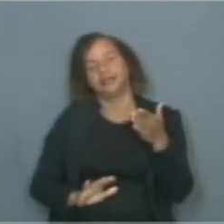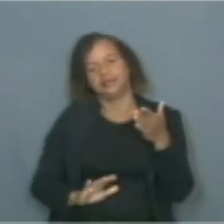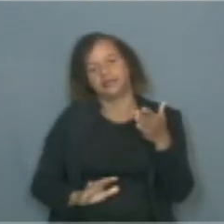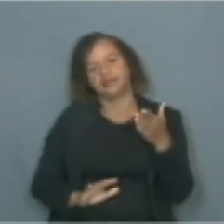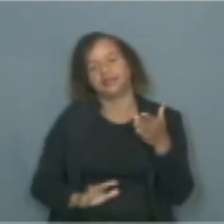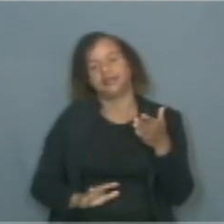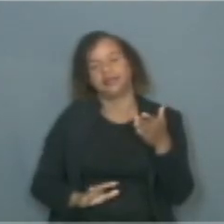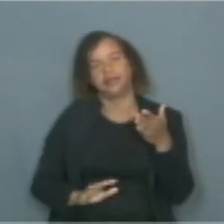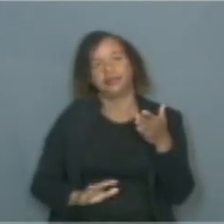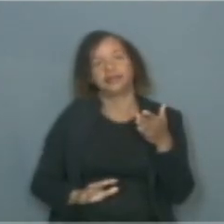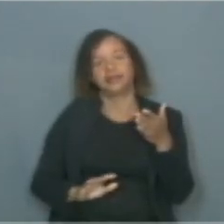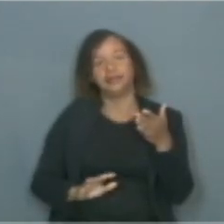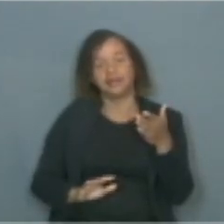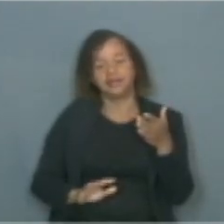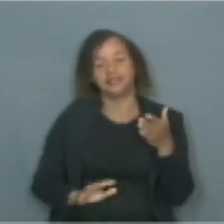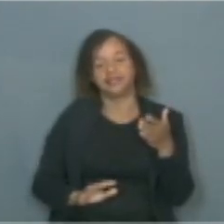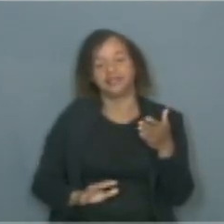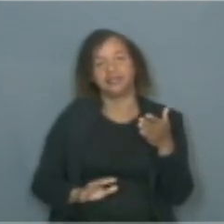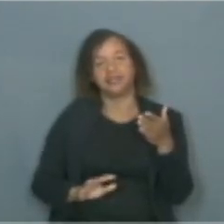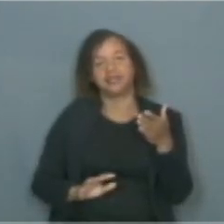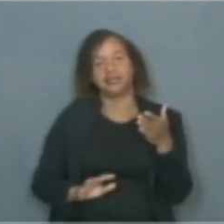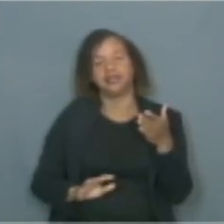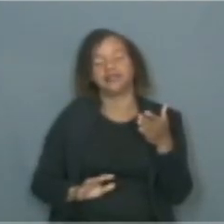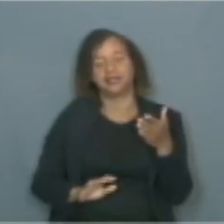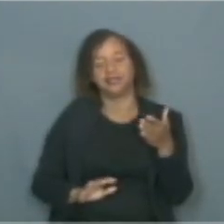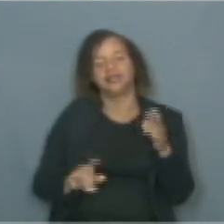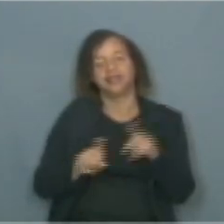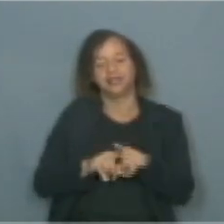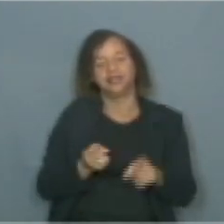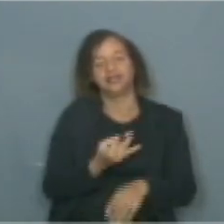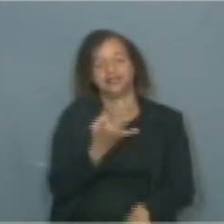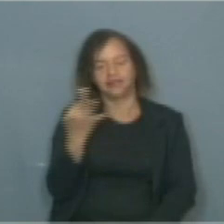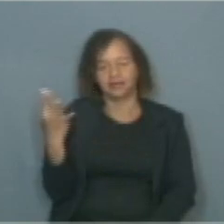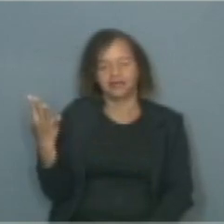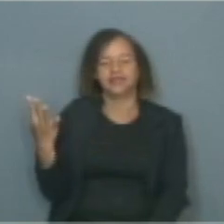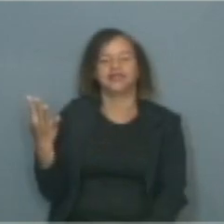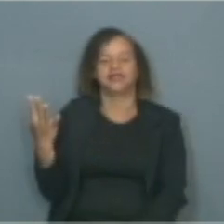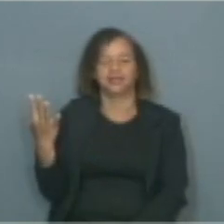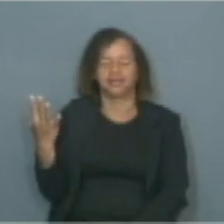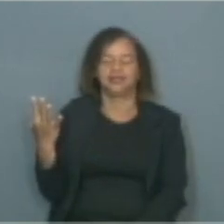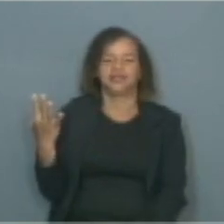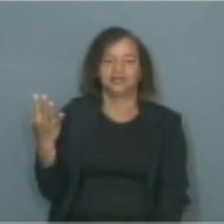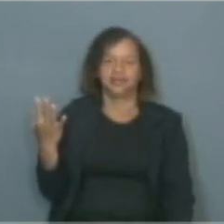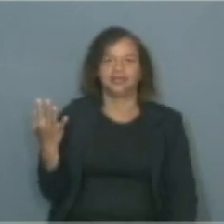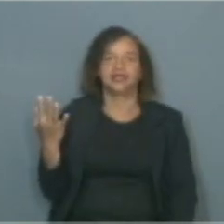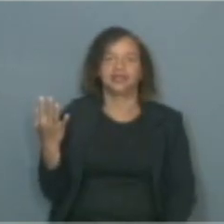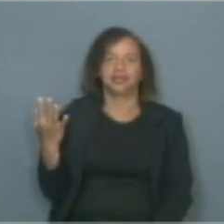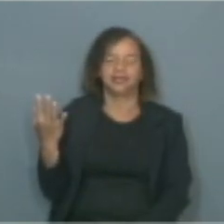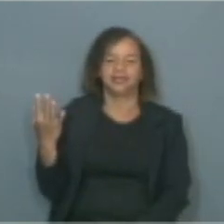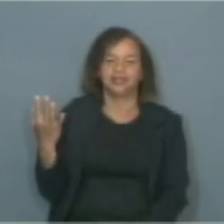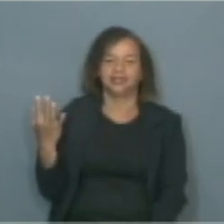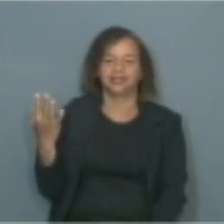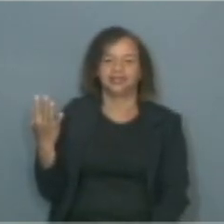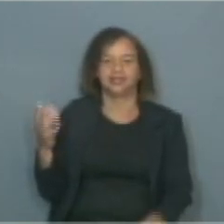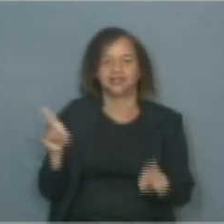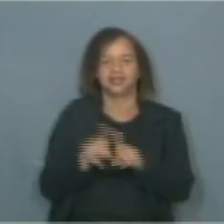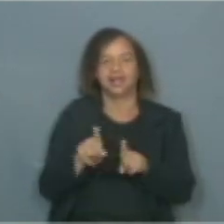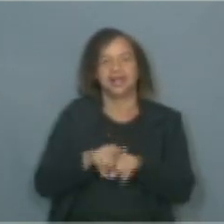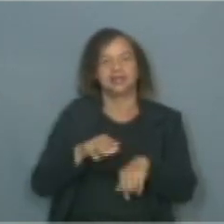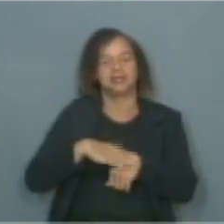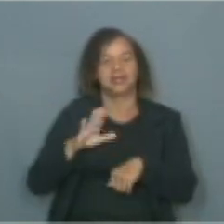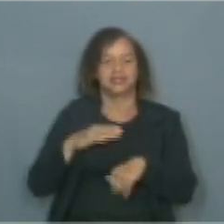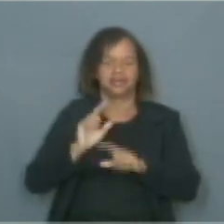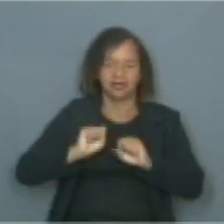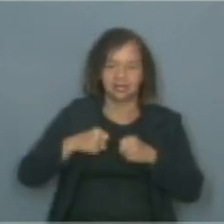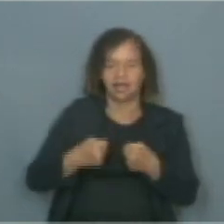nossa cidade, onde você tem lá o efetivo da guarda municipal, que muitas vezes não é que vai usar a arma, mas inibe, quando você sabe, o marginal sabe